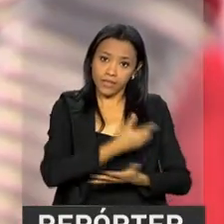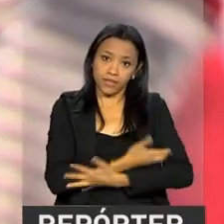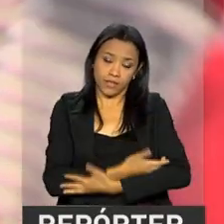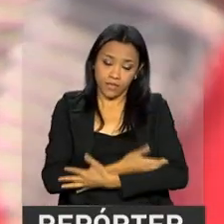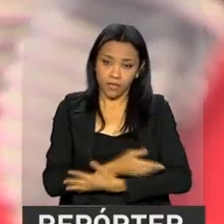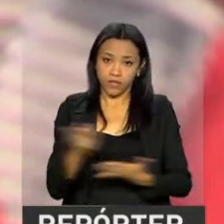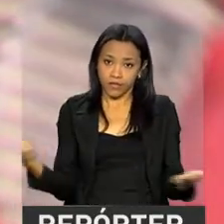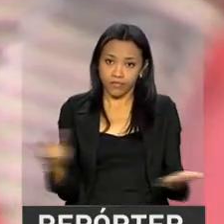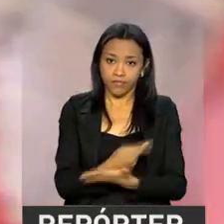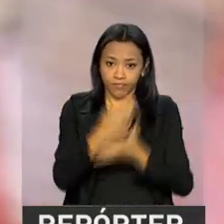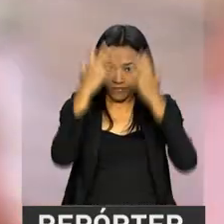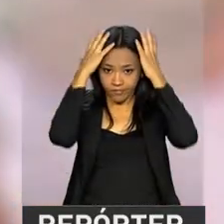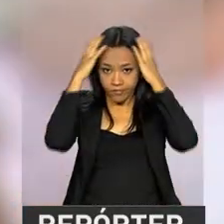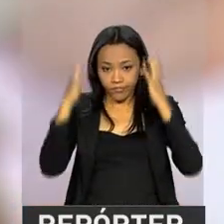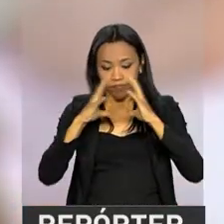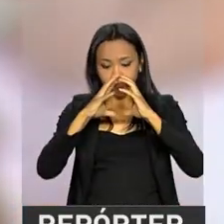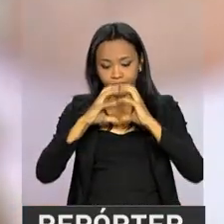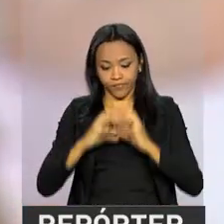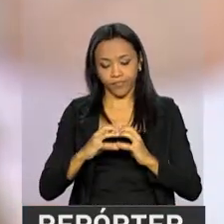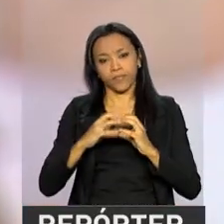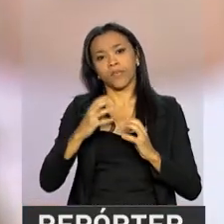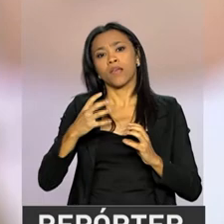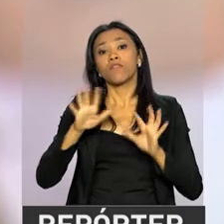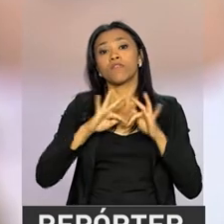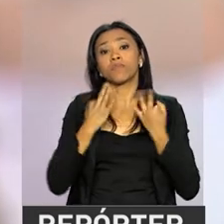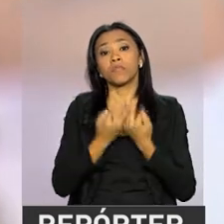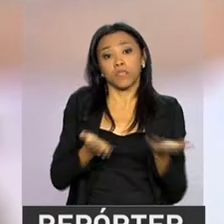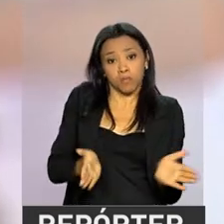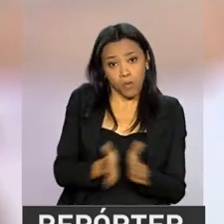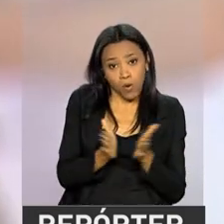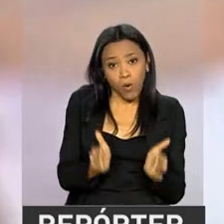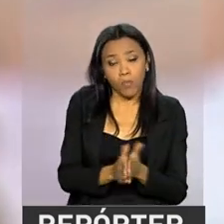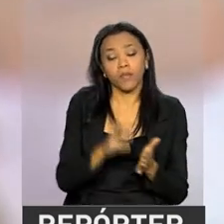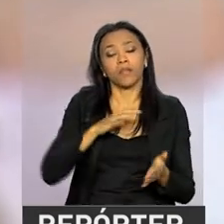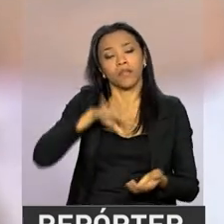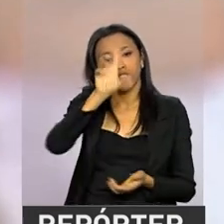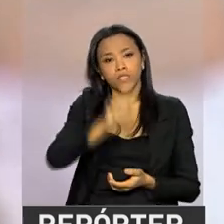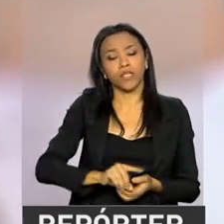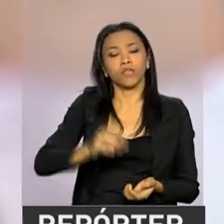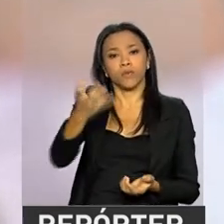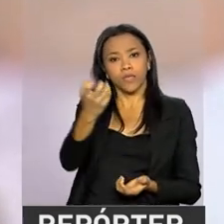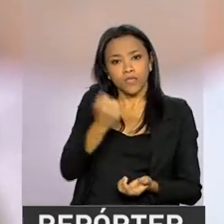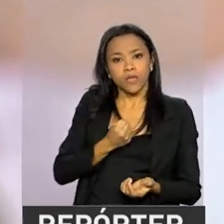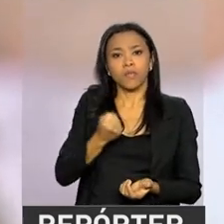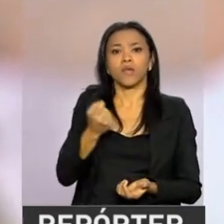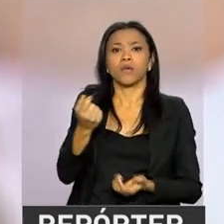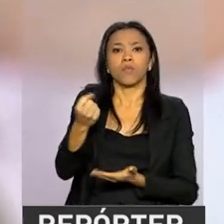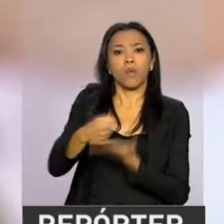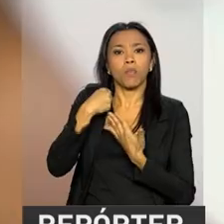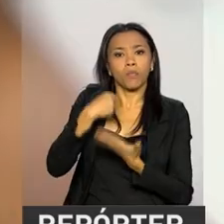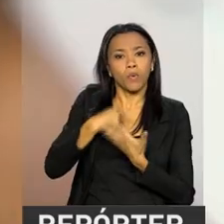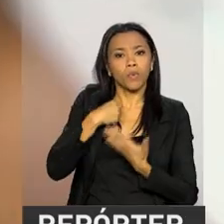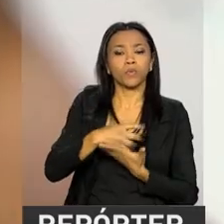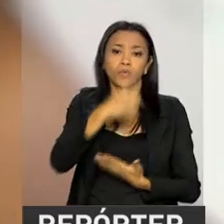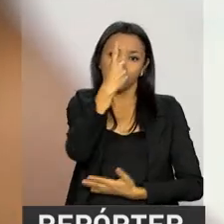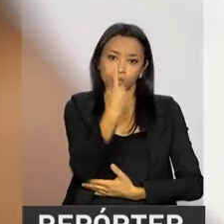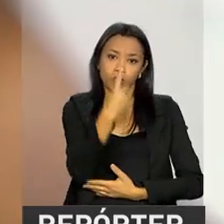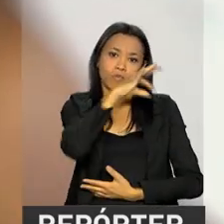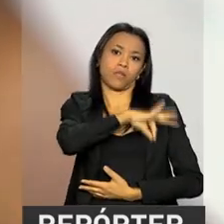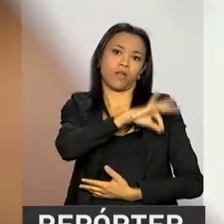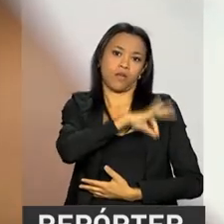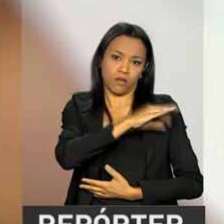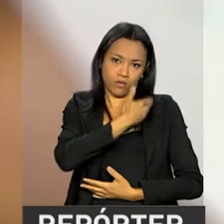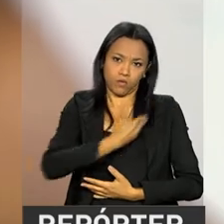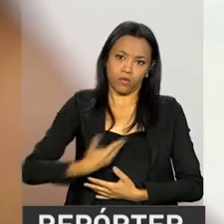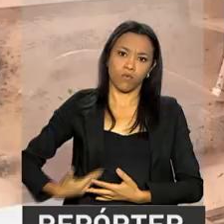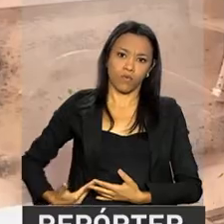com microcefalia de famílias de baixa renda têm direito de receber do governo um auxílio assistencial de um salário mínimo. O